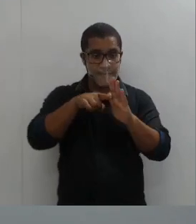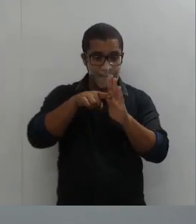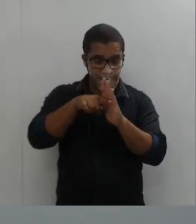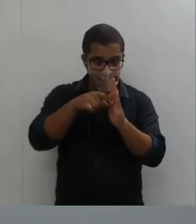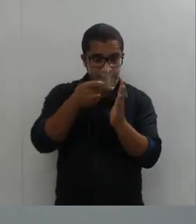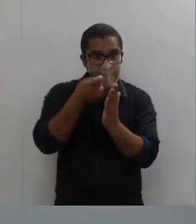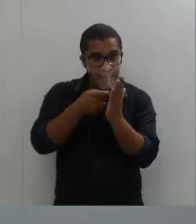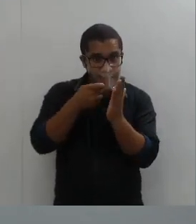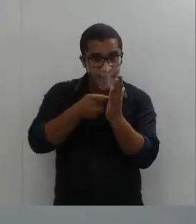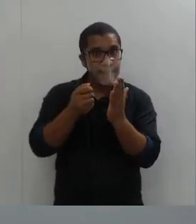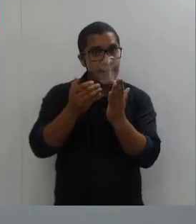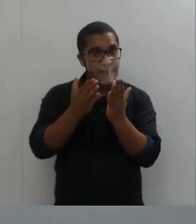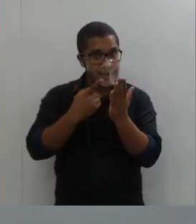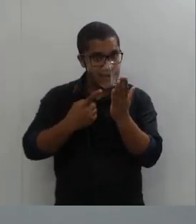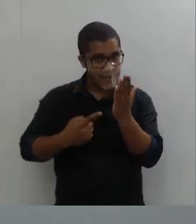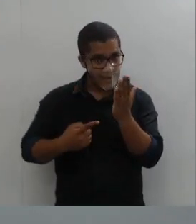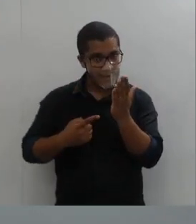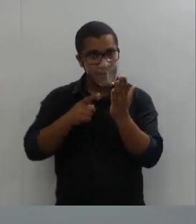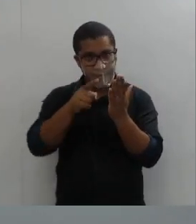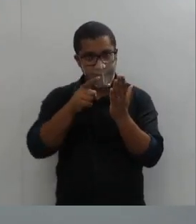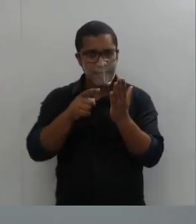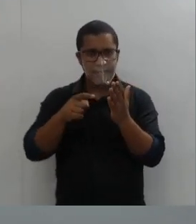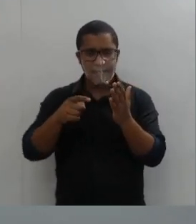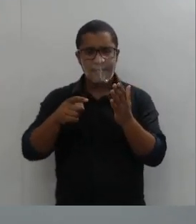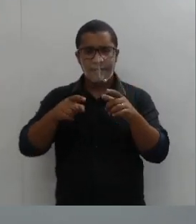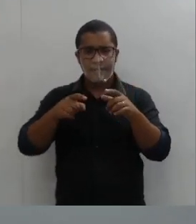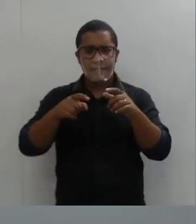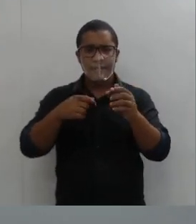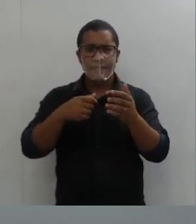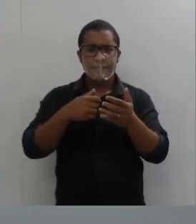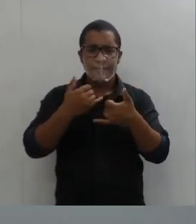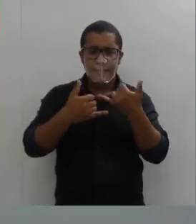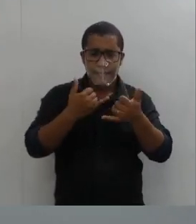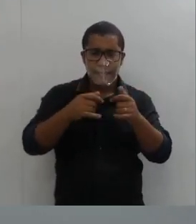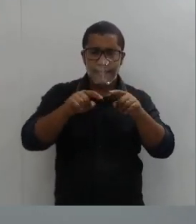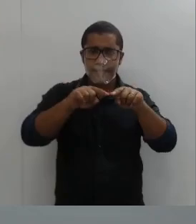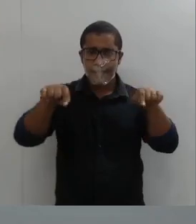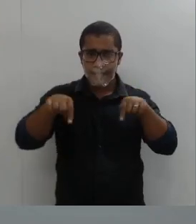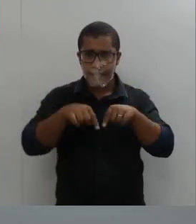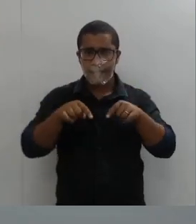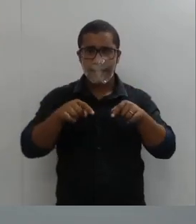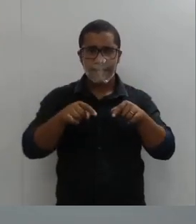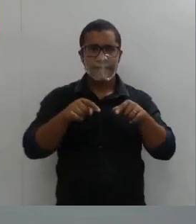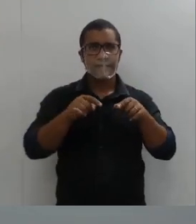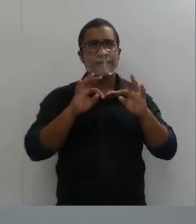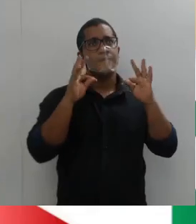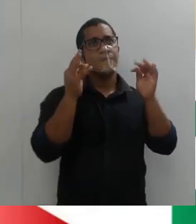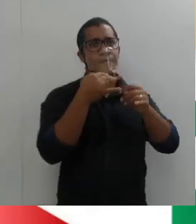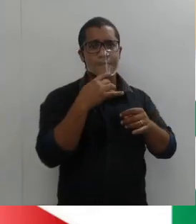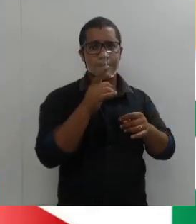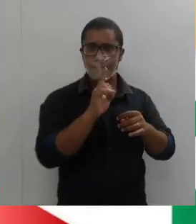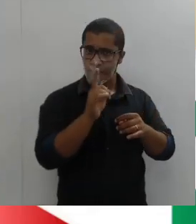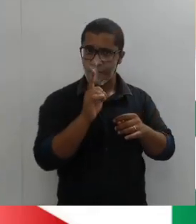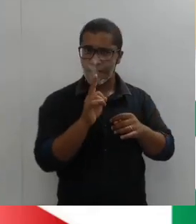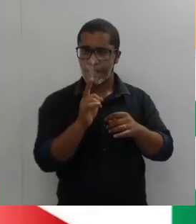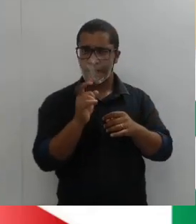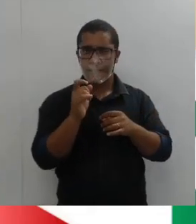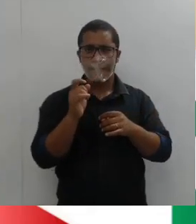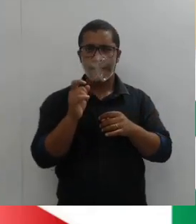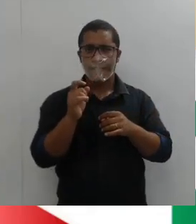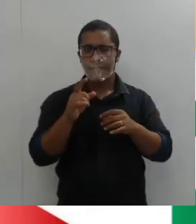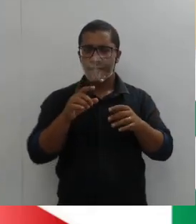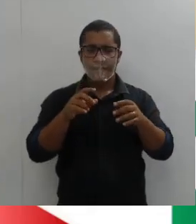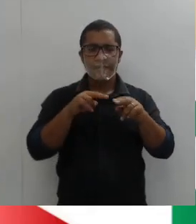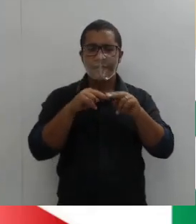escreva em seu caderno um jogo de salão pouco conhecido. Então, você não vai vir com dominó, não vai vir com dama, não vai vir com